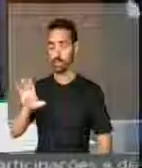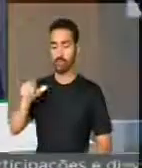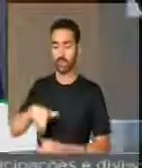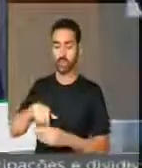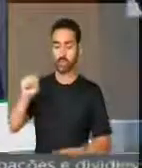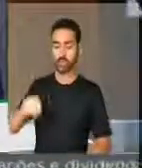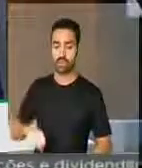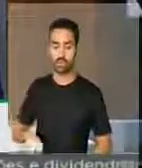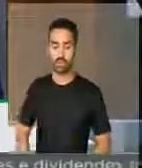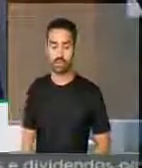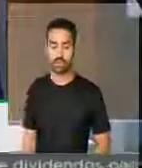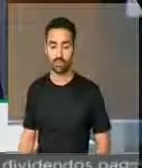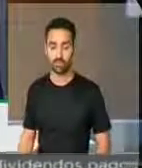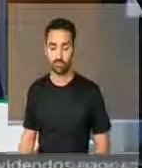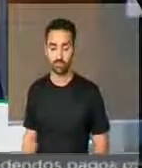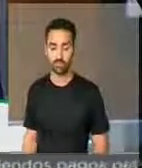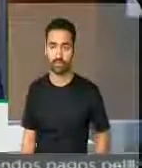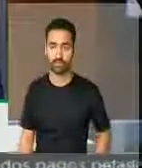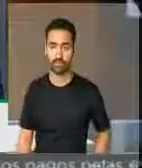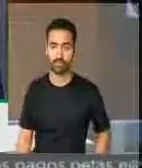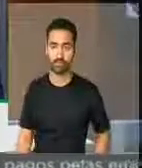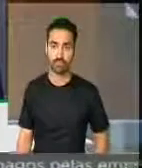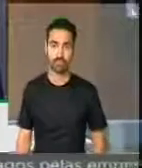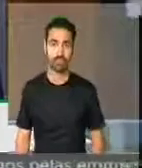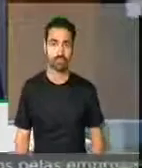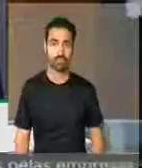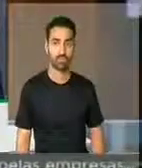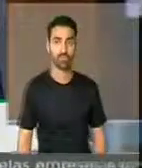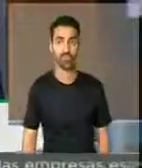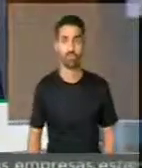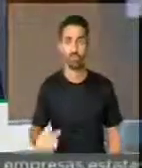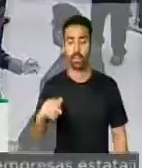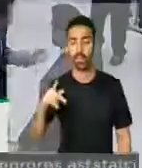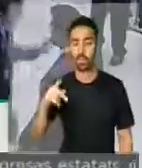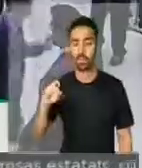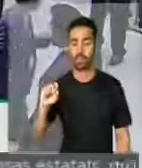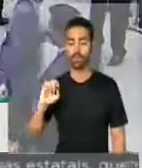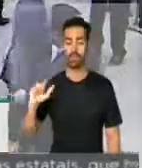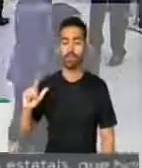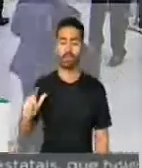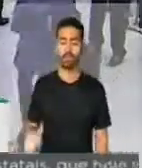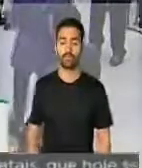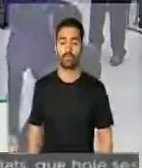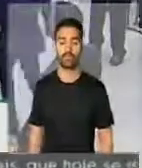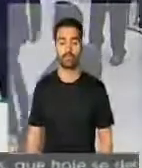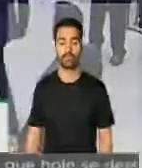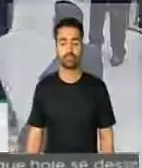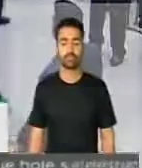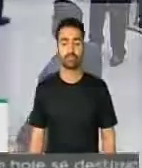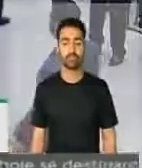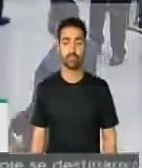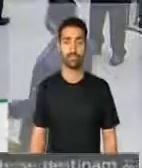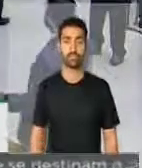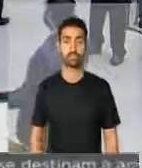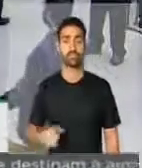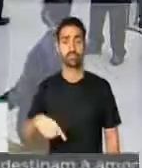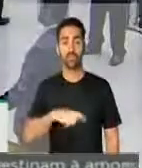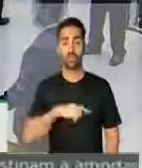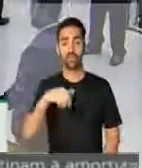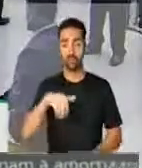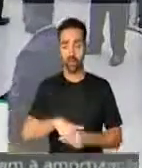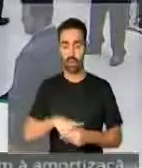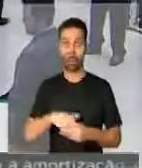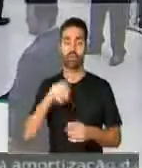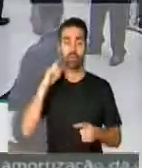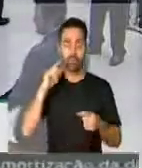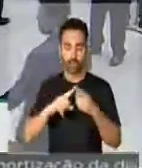Deputado Miro. Sim. Pessoal. Olha, a gente vai votar a favor da inversão